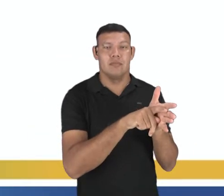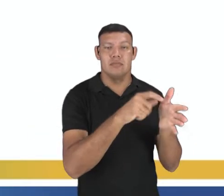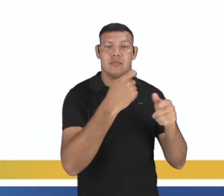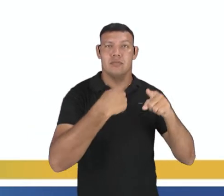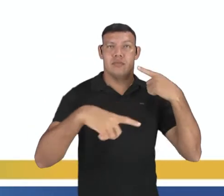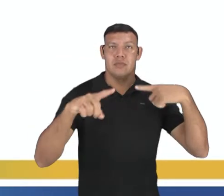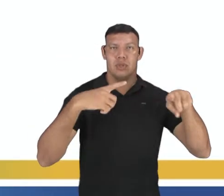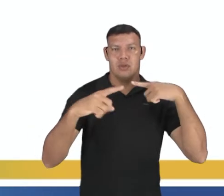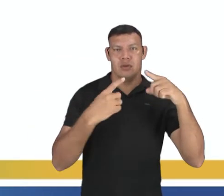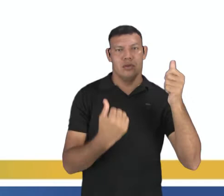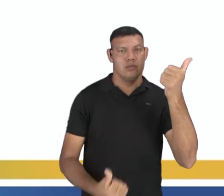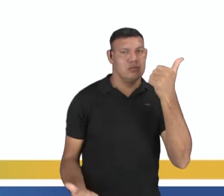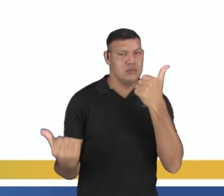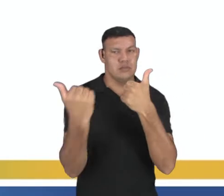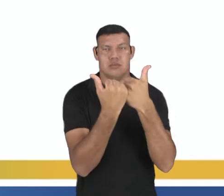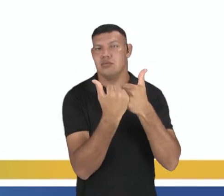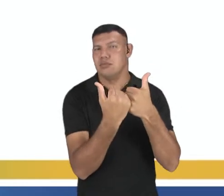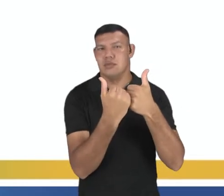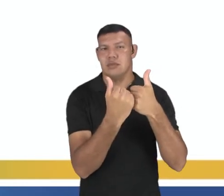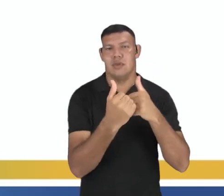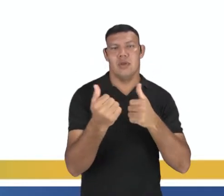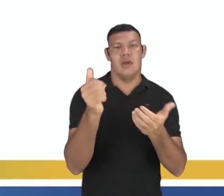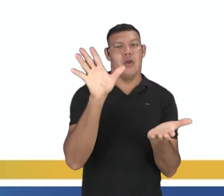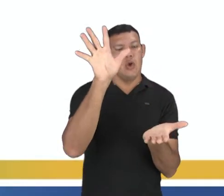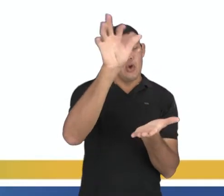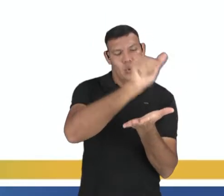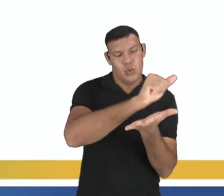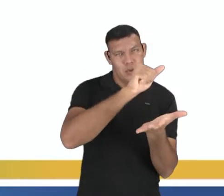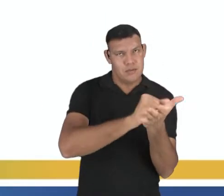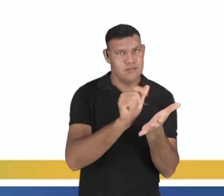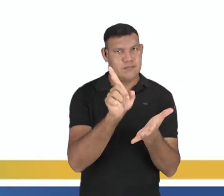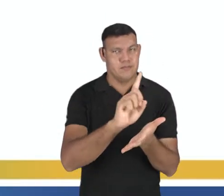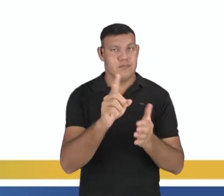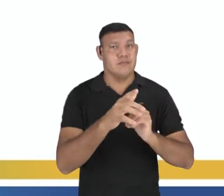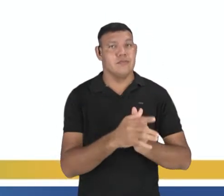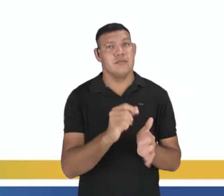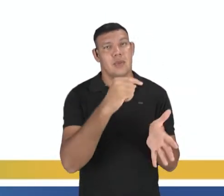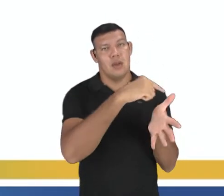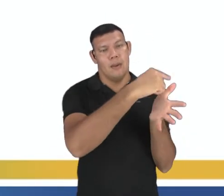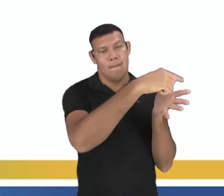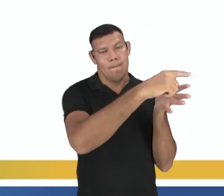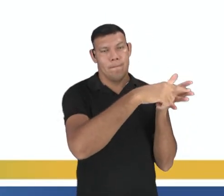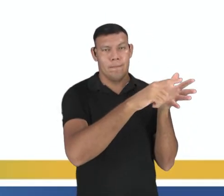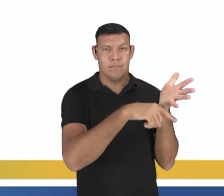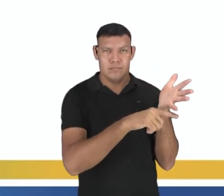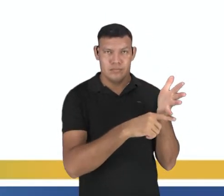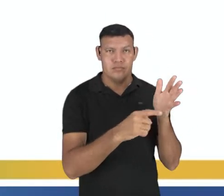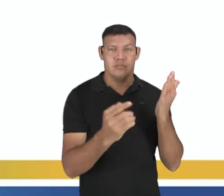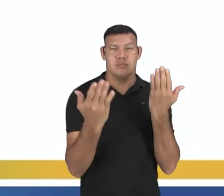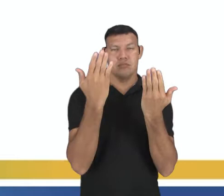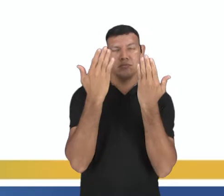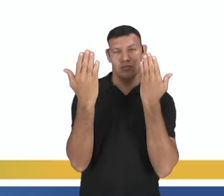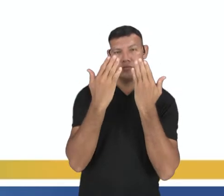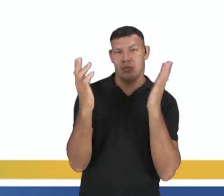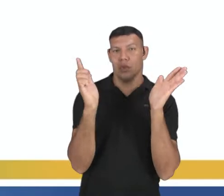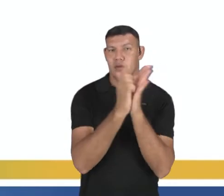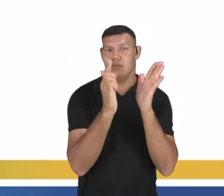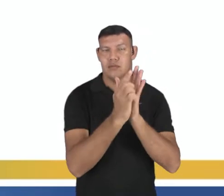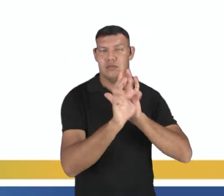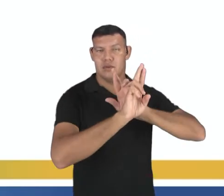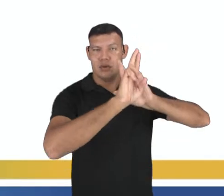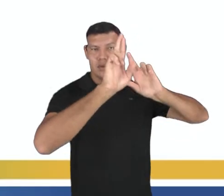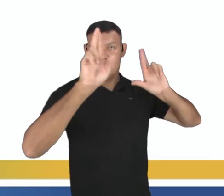substituída pela gravação com exceção da música concreta a partitura comparada a gravação tem funções distintas